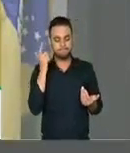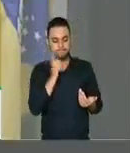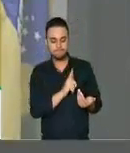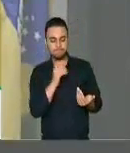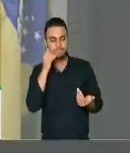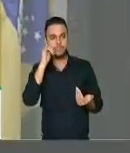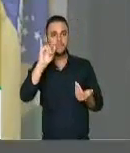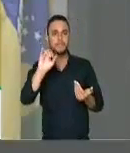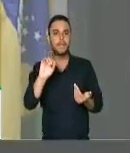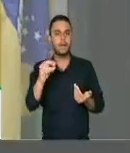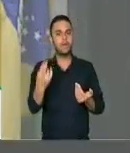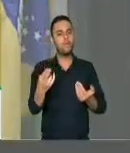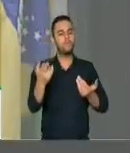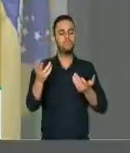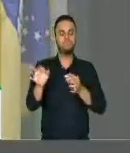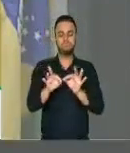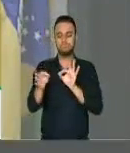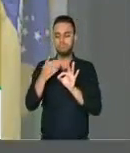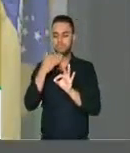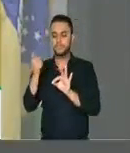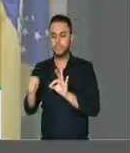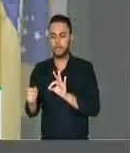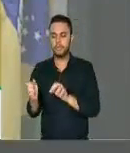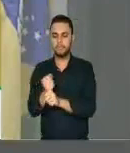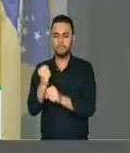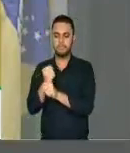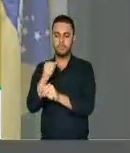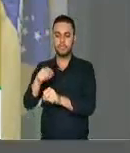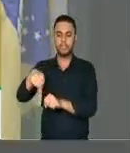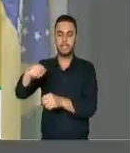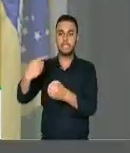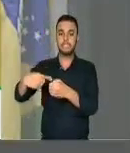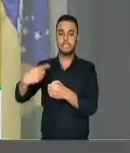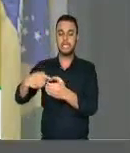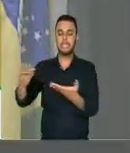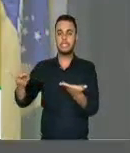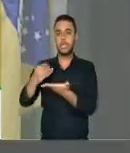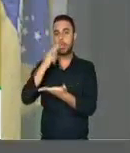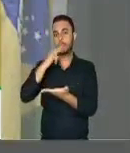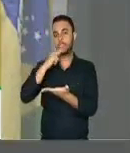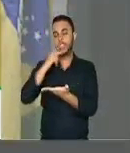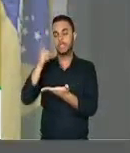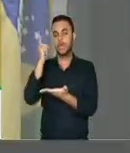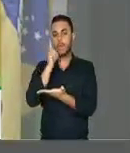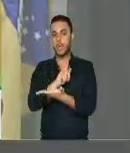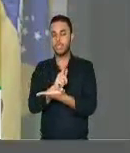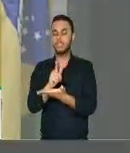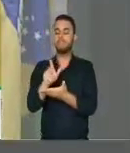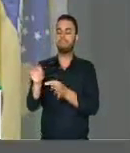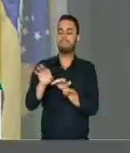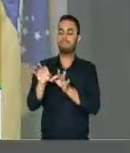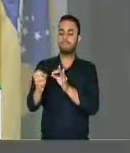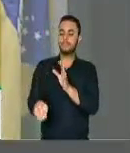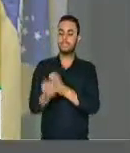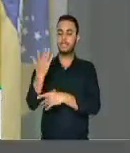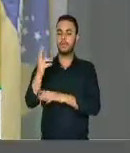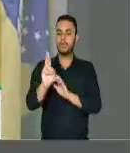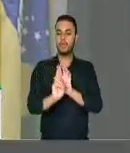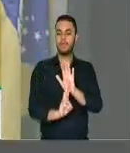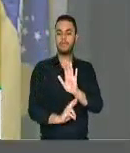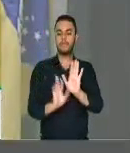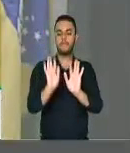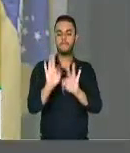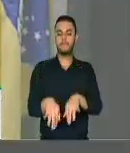de reconstrução dessas cidades que estão em situação de emergência, para que nós possamos elaborar este